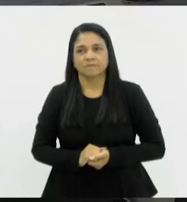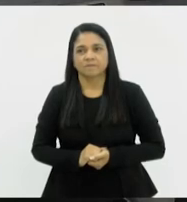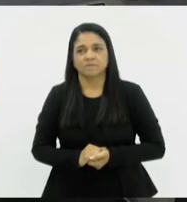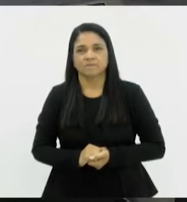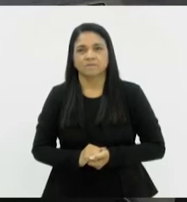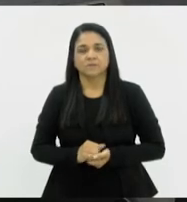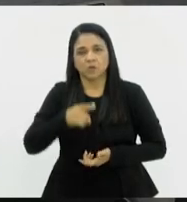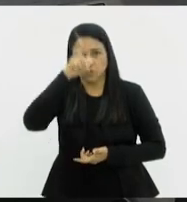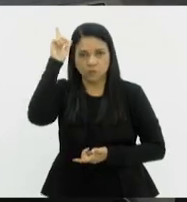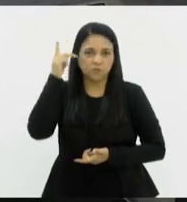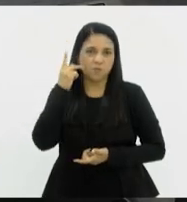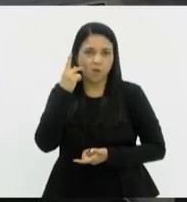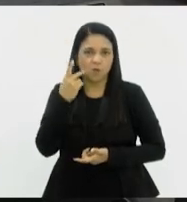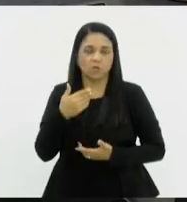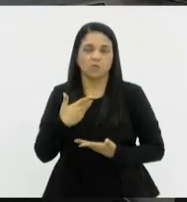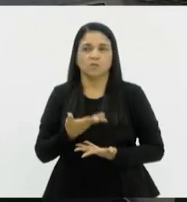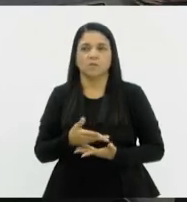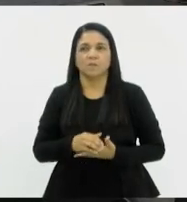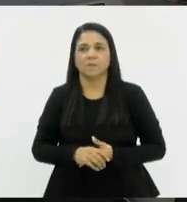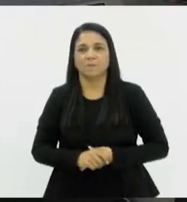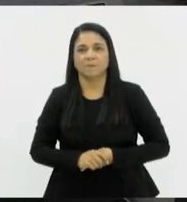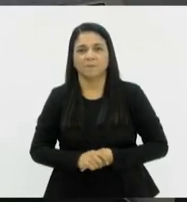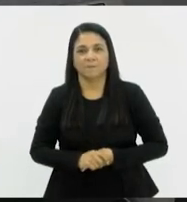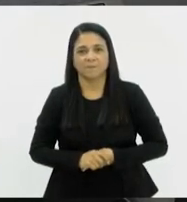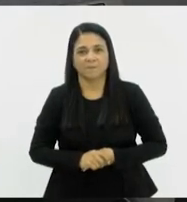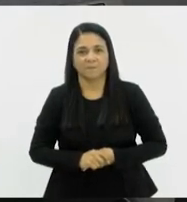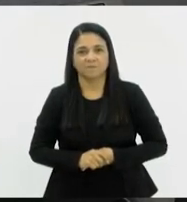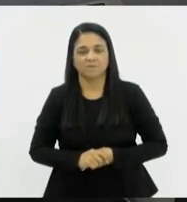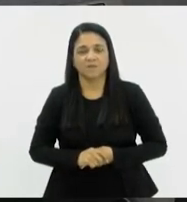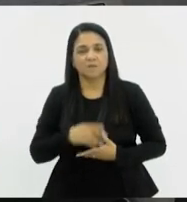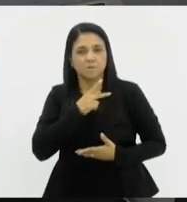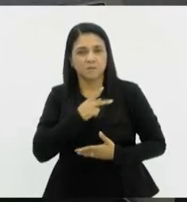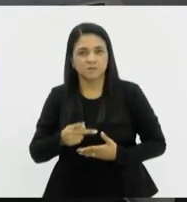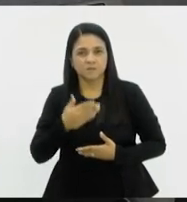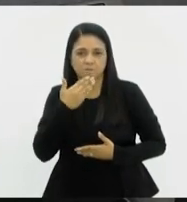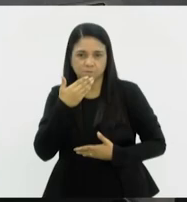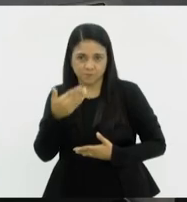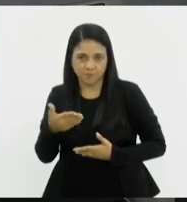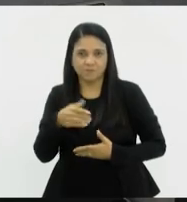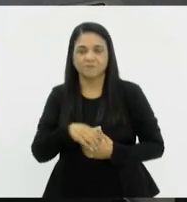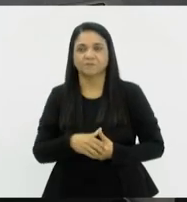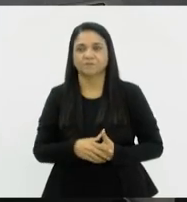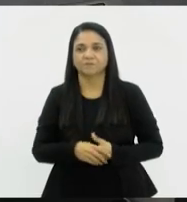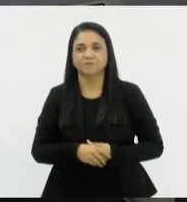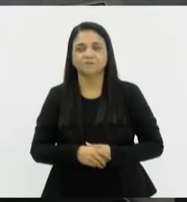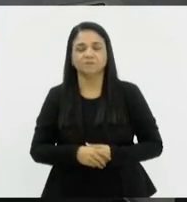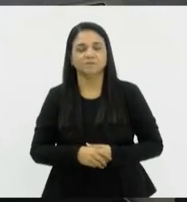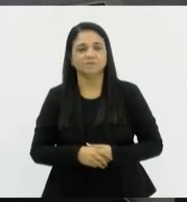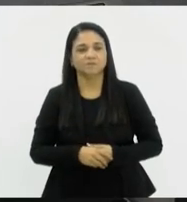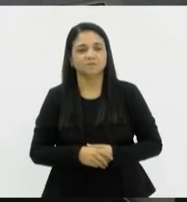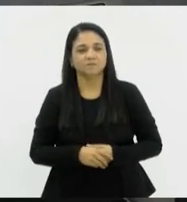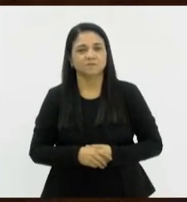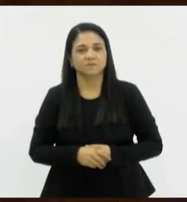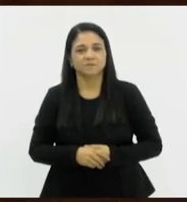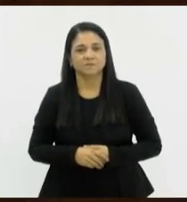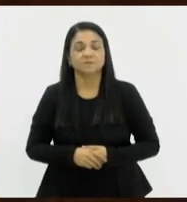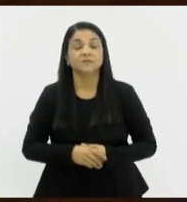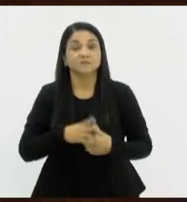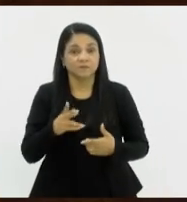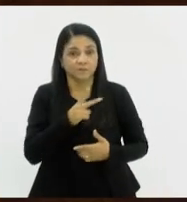deputado Luiz Paulo, por favor. Presidência. Só ligar aqui, obrigado.